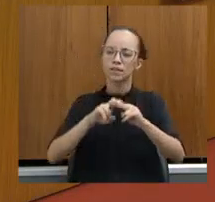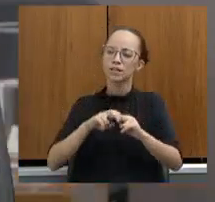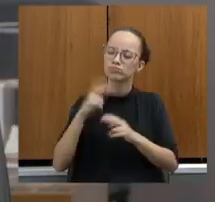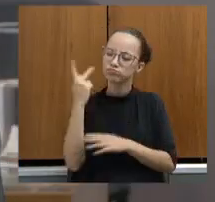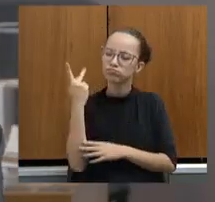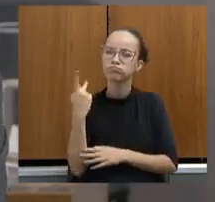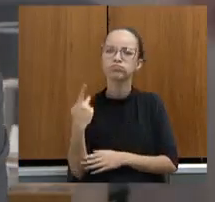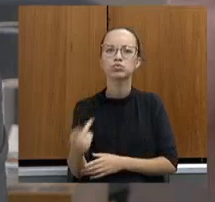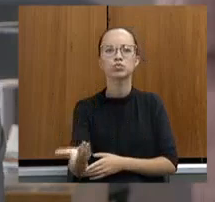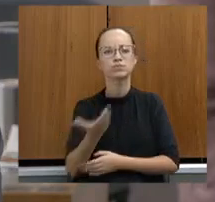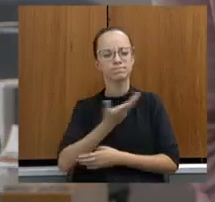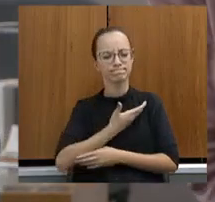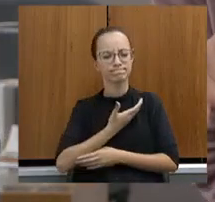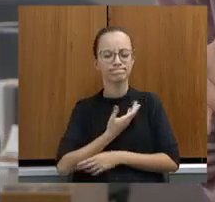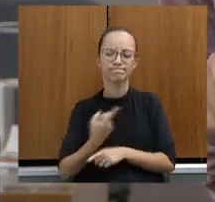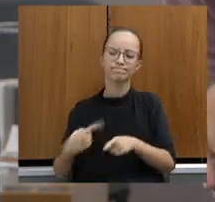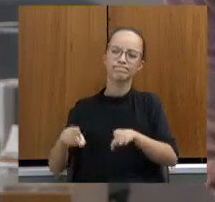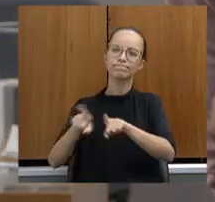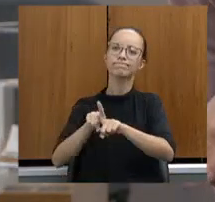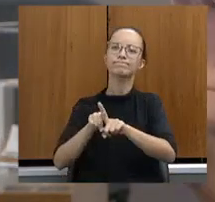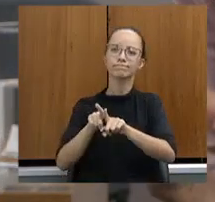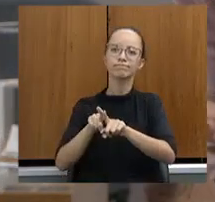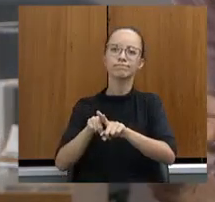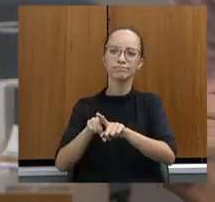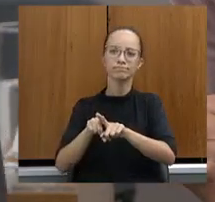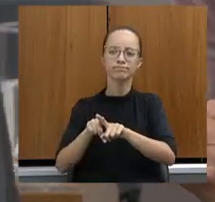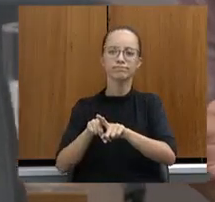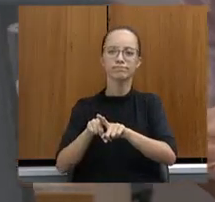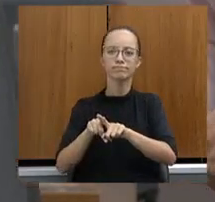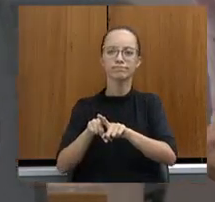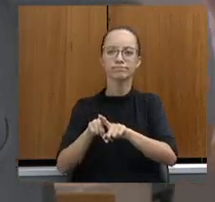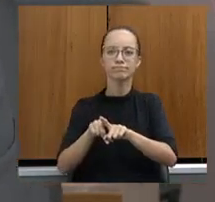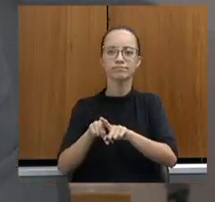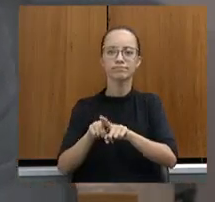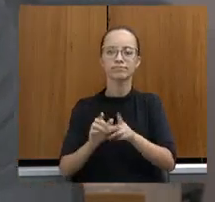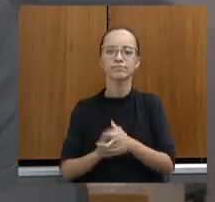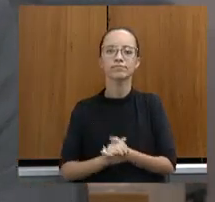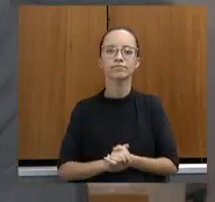pela sua parceria né pela sua